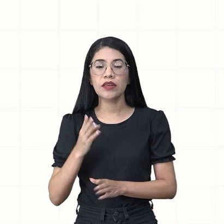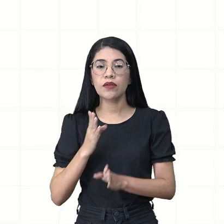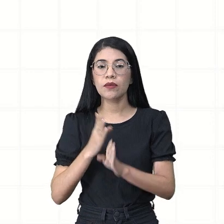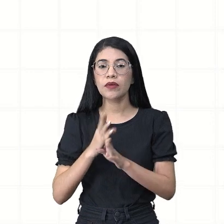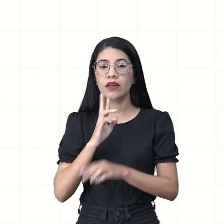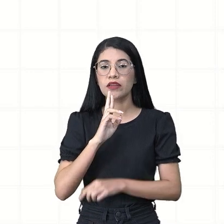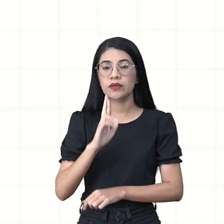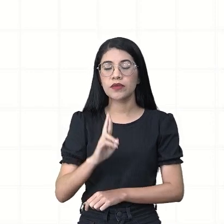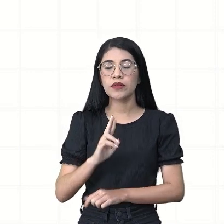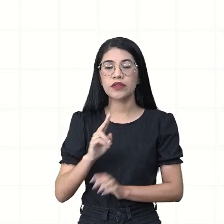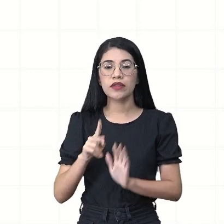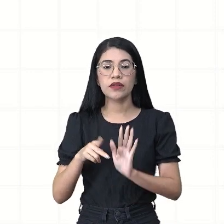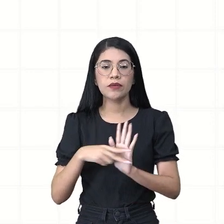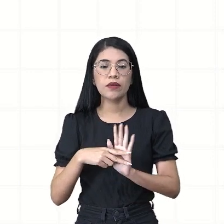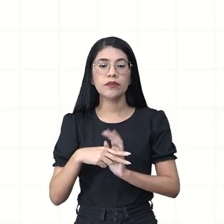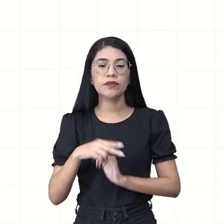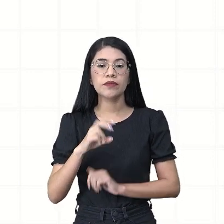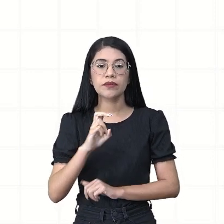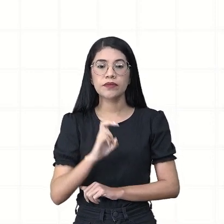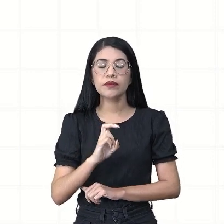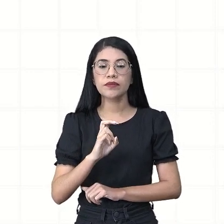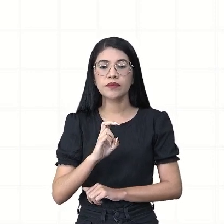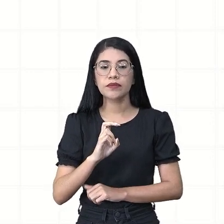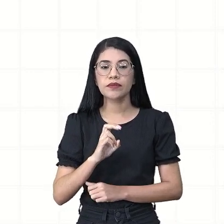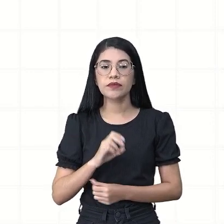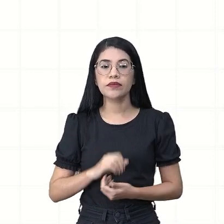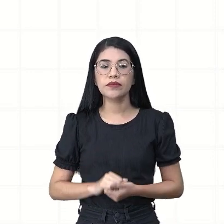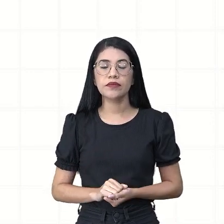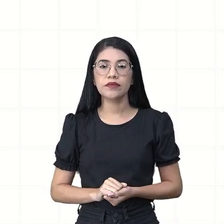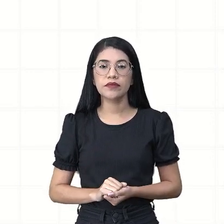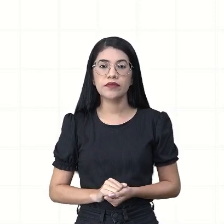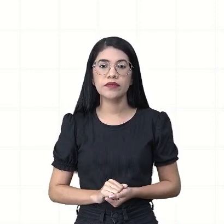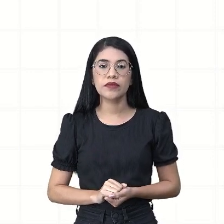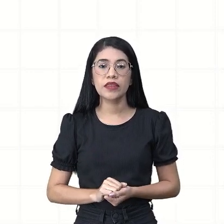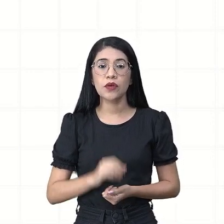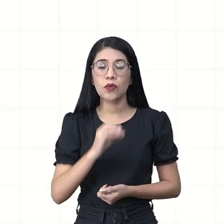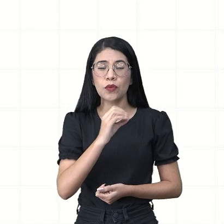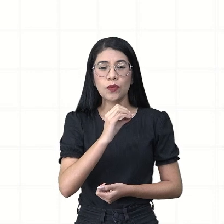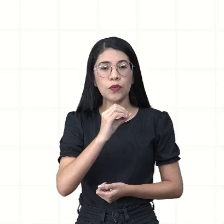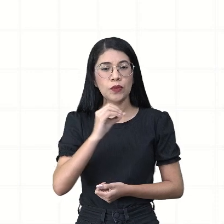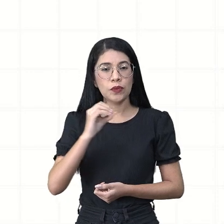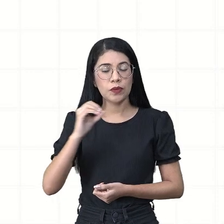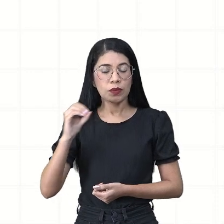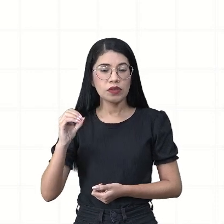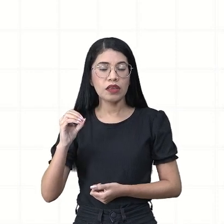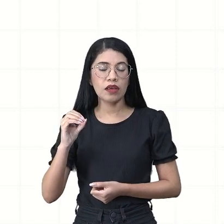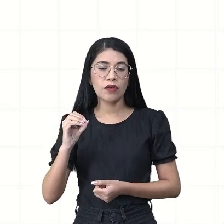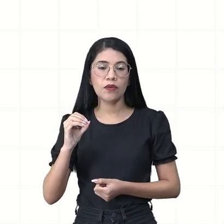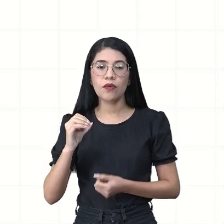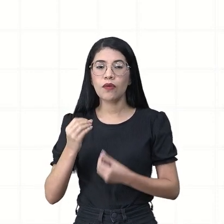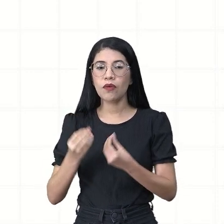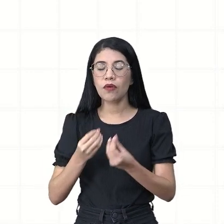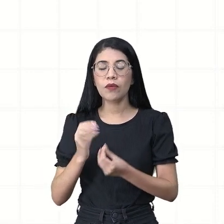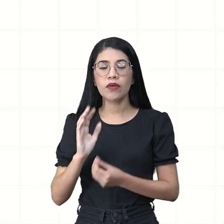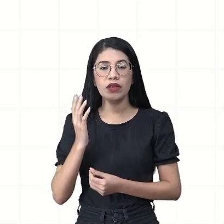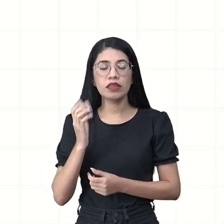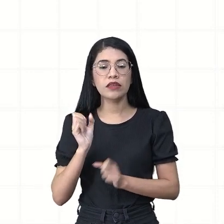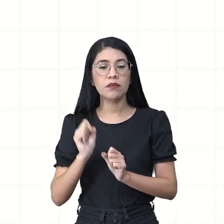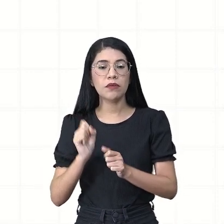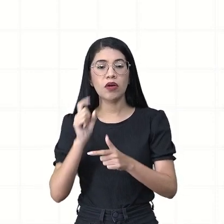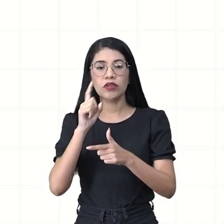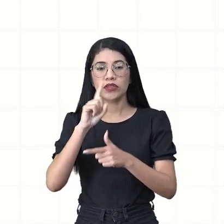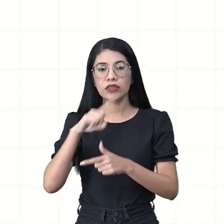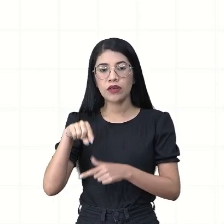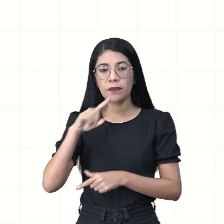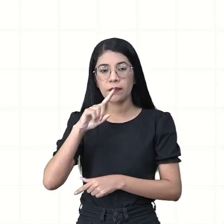a 5, né? E aqui, né, como tudo é zero, toda essa parte aqui é zero, né? Eu nem precisava tentar